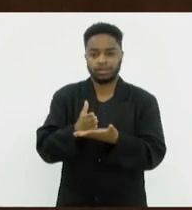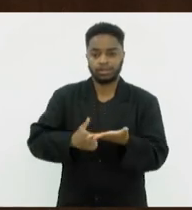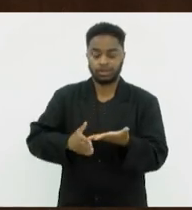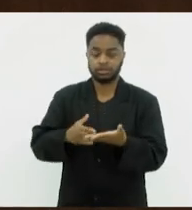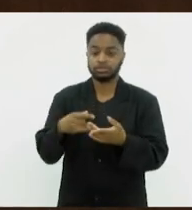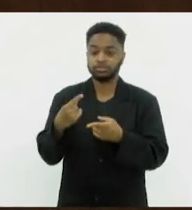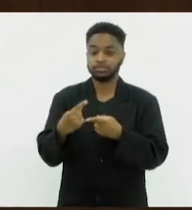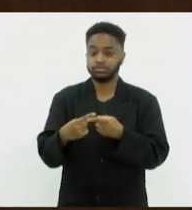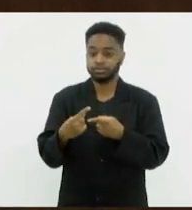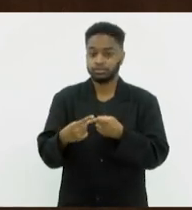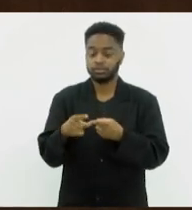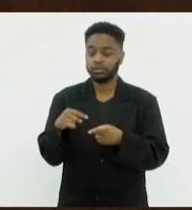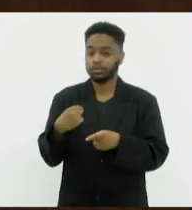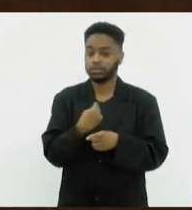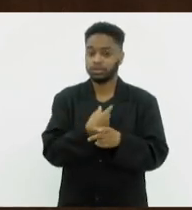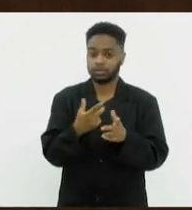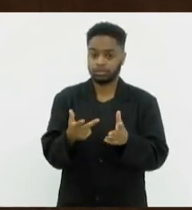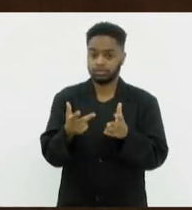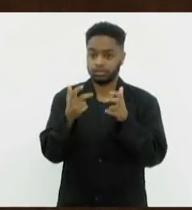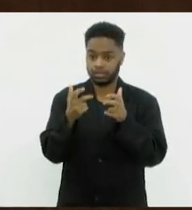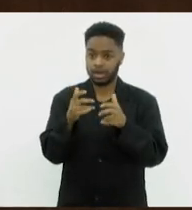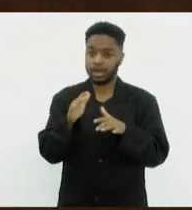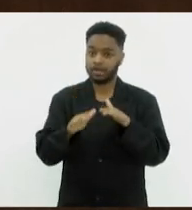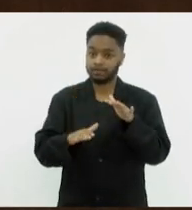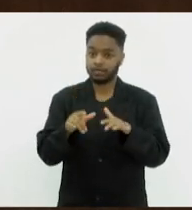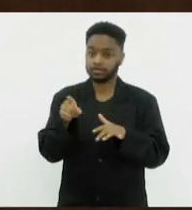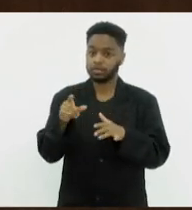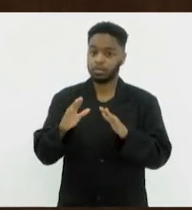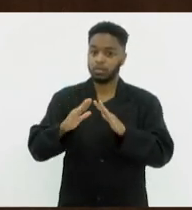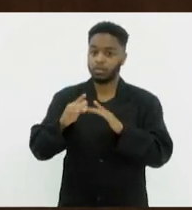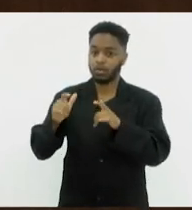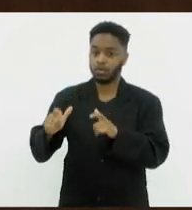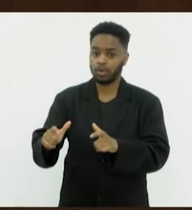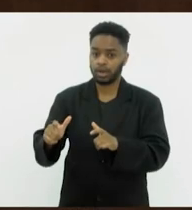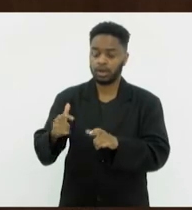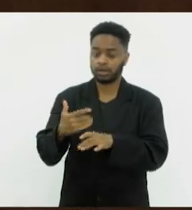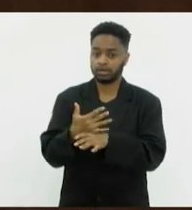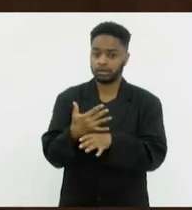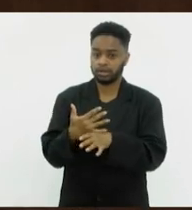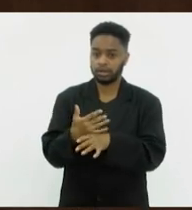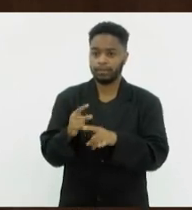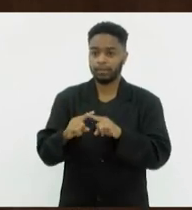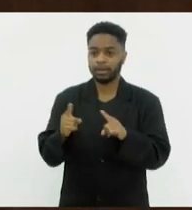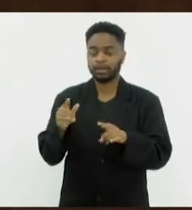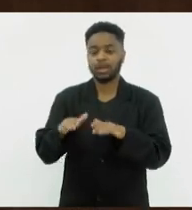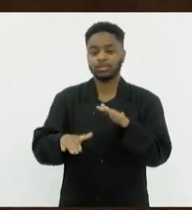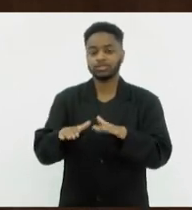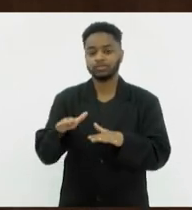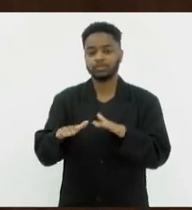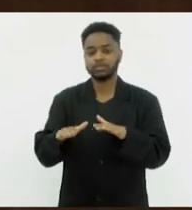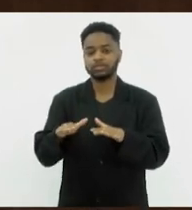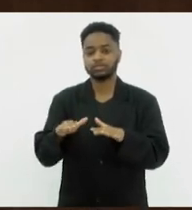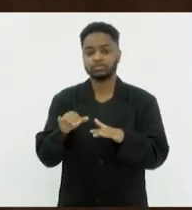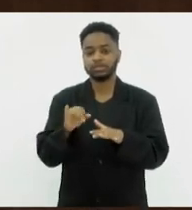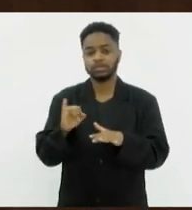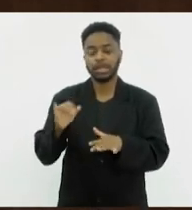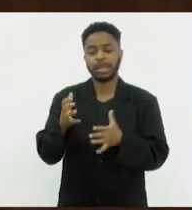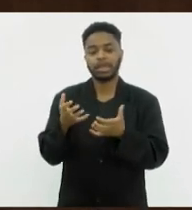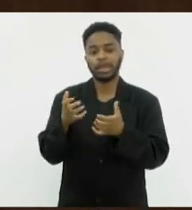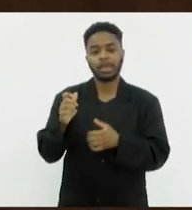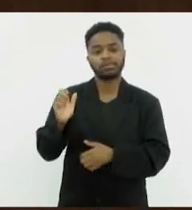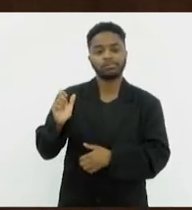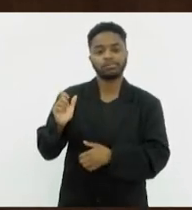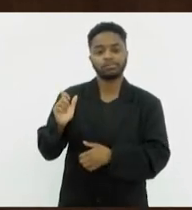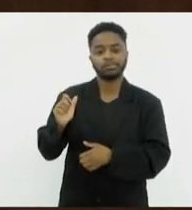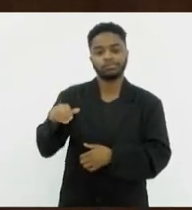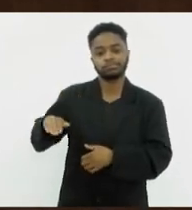em vista que muitas das vezes você mora num determinado município e para você andar nesse município você